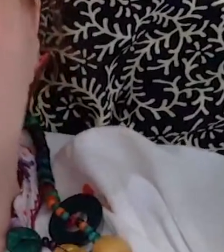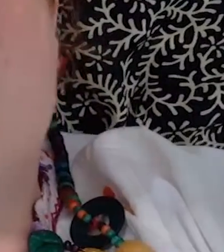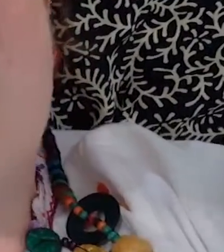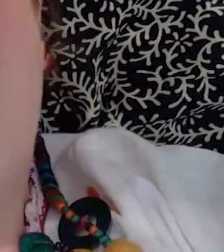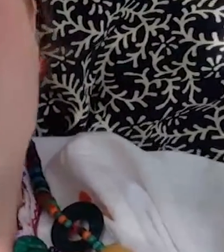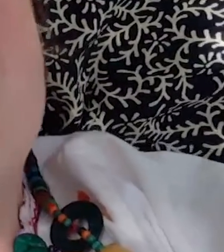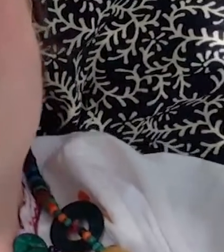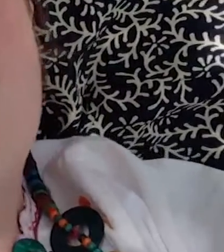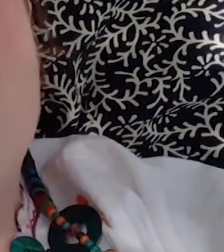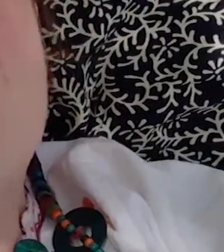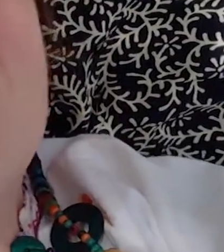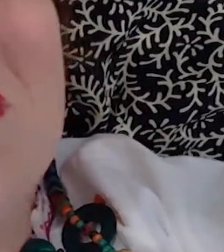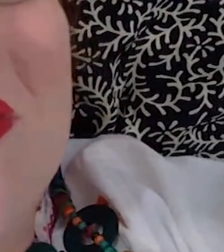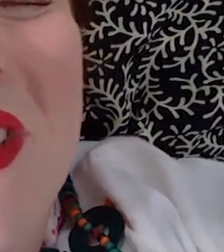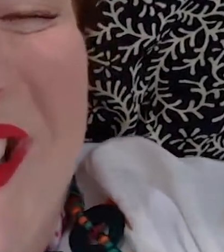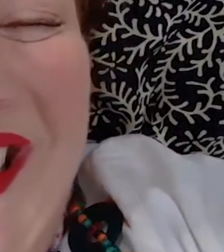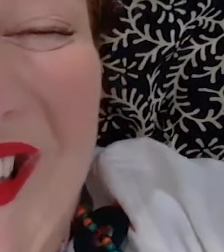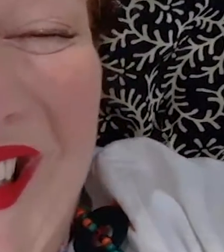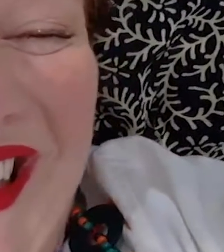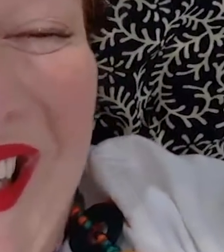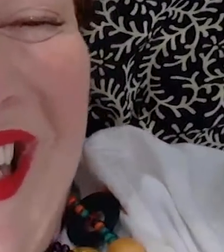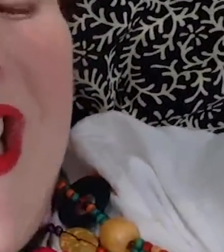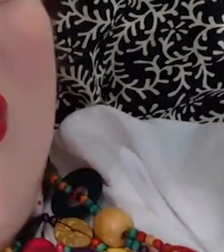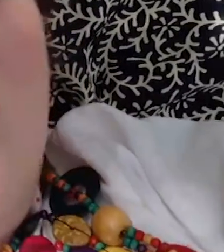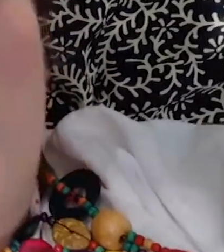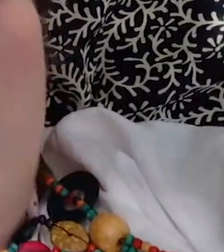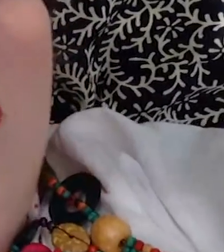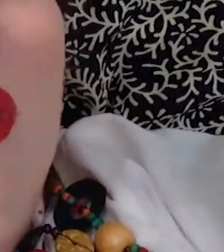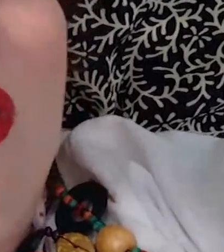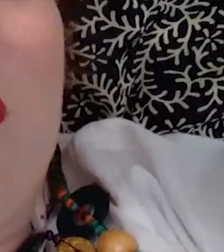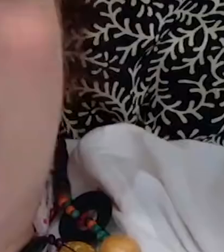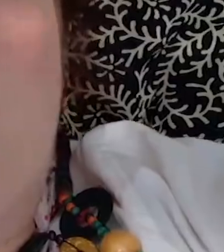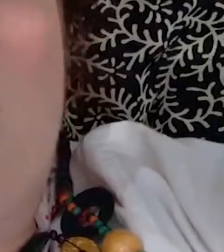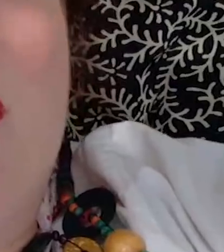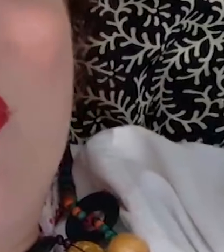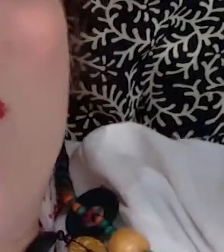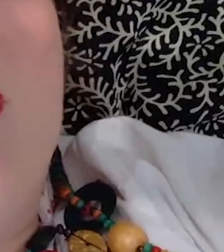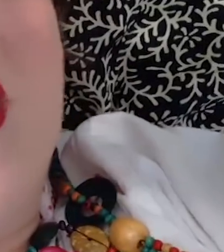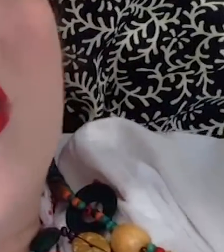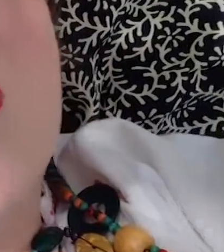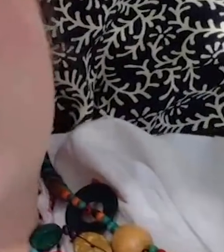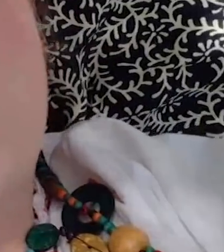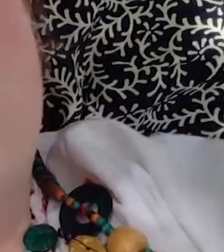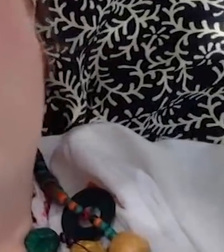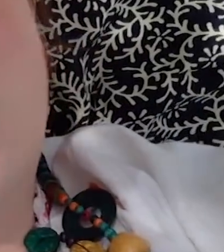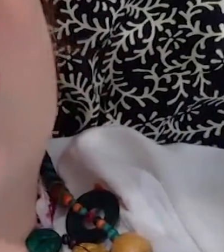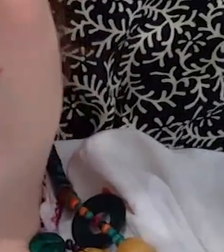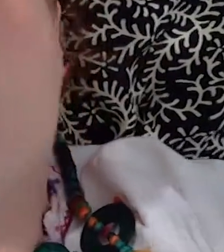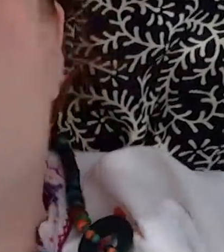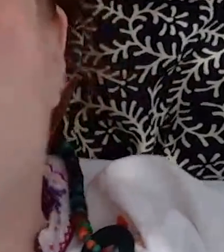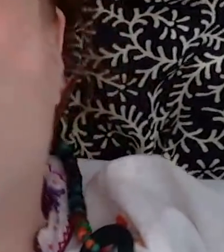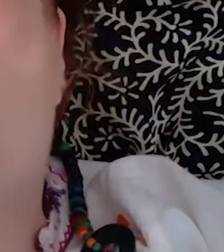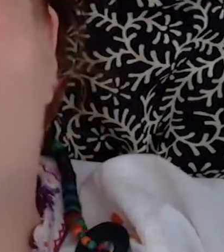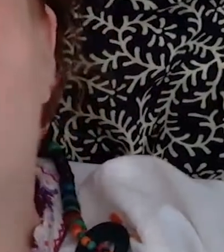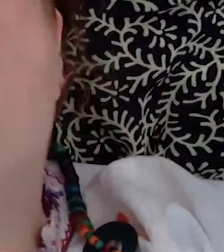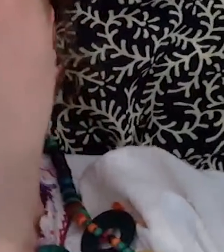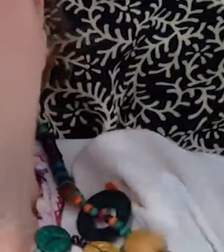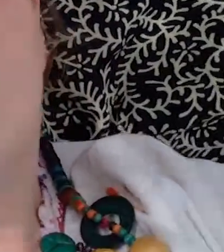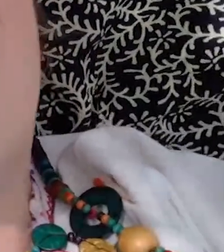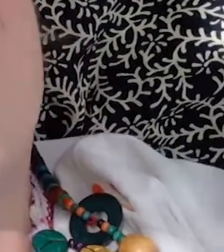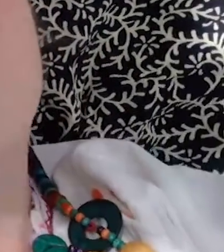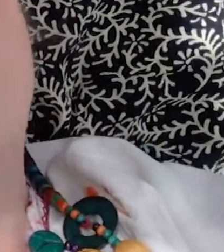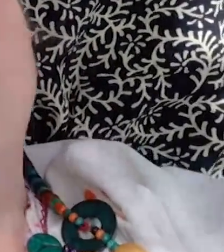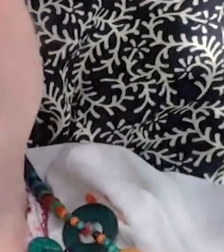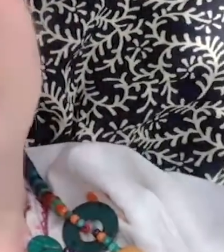e desembarco. De borco no berço, de bruços